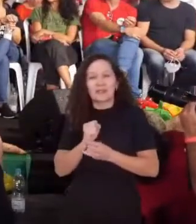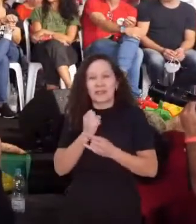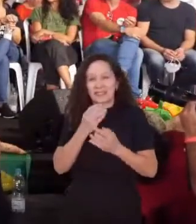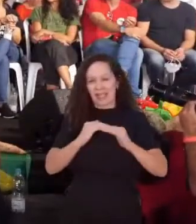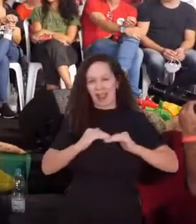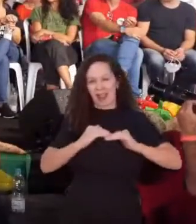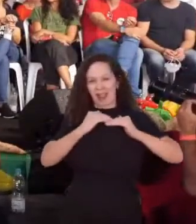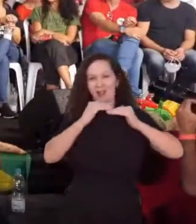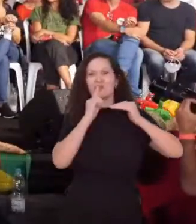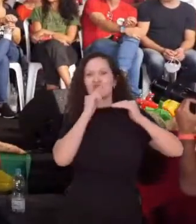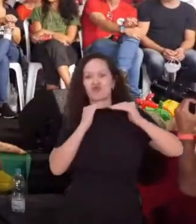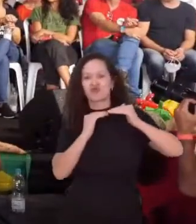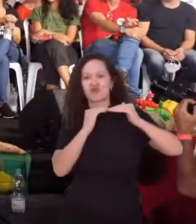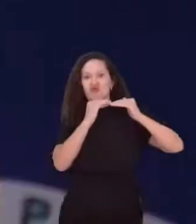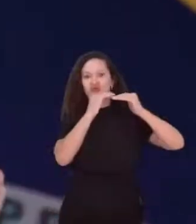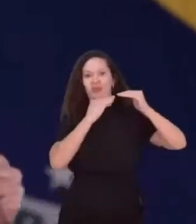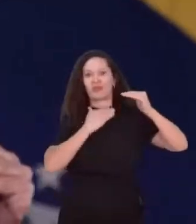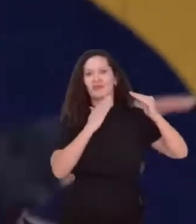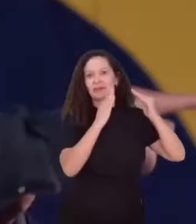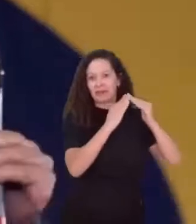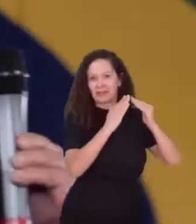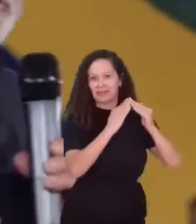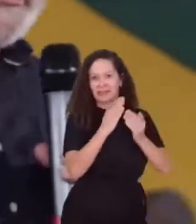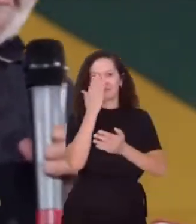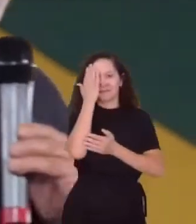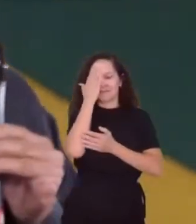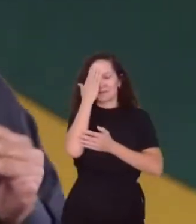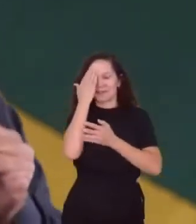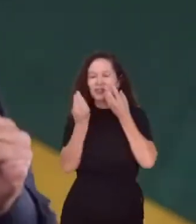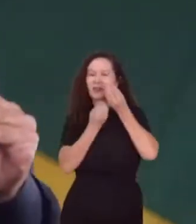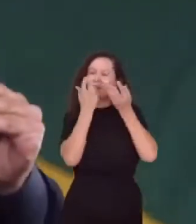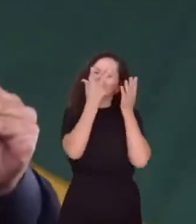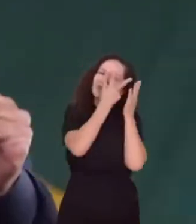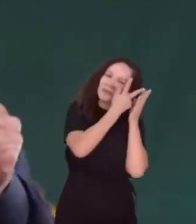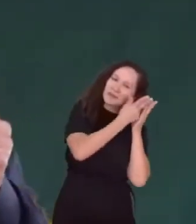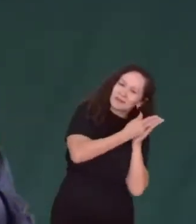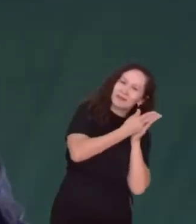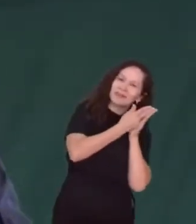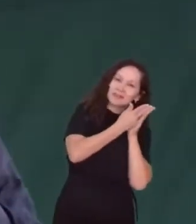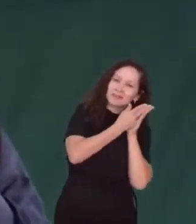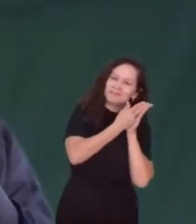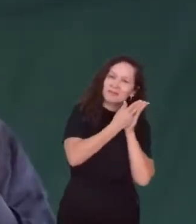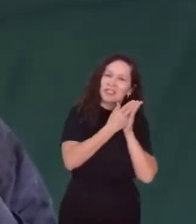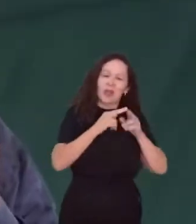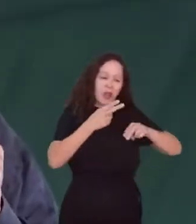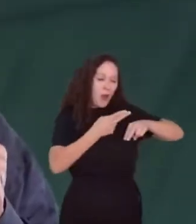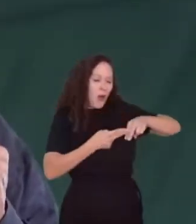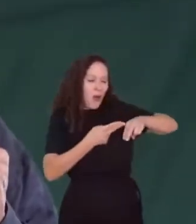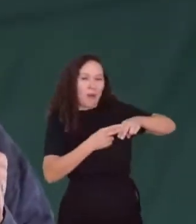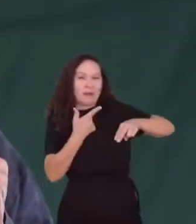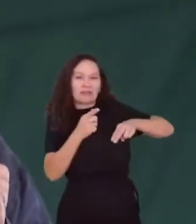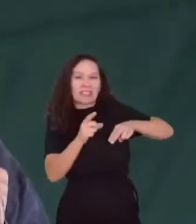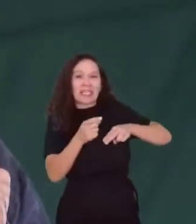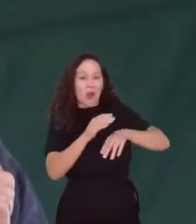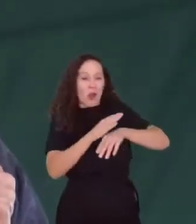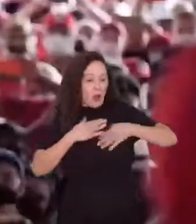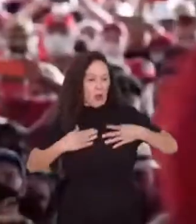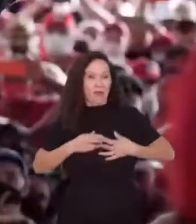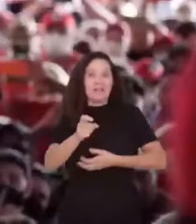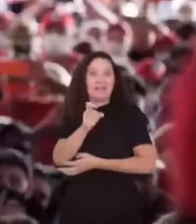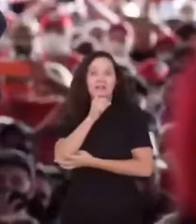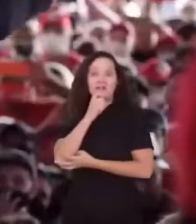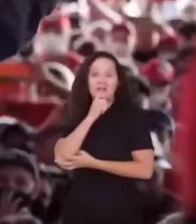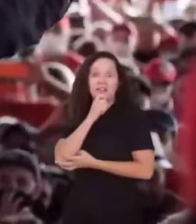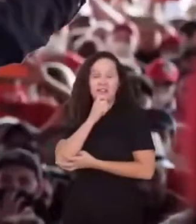eu sei o que é dormir na calçada, só de short, batendo queijo. Nenhum deles sabe.